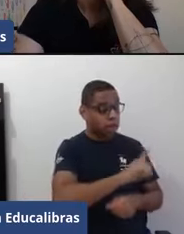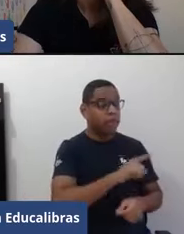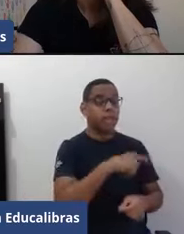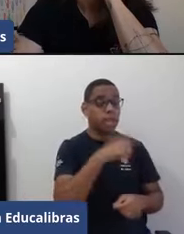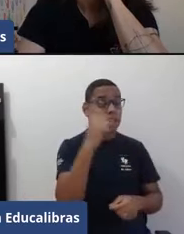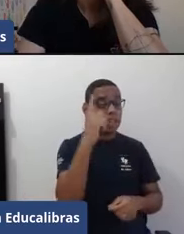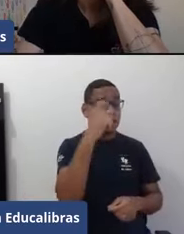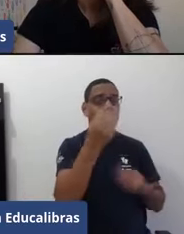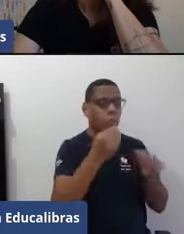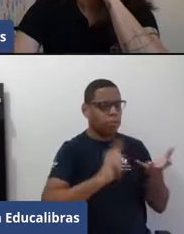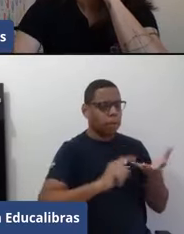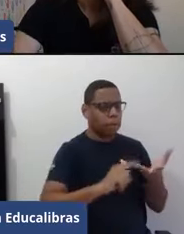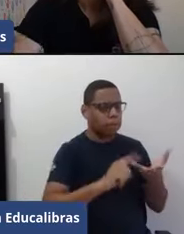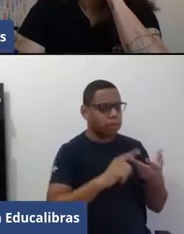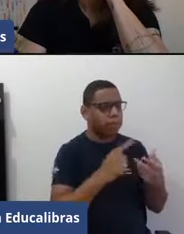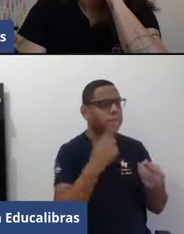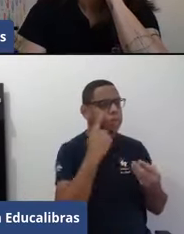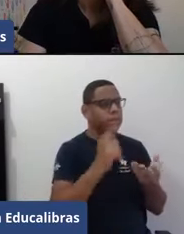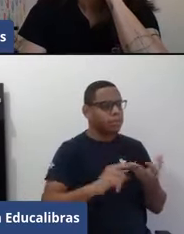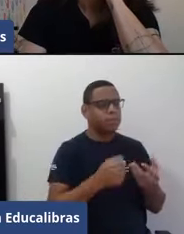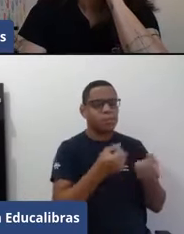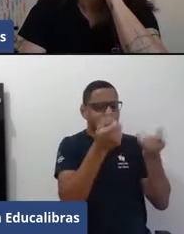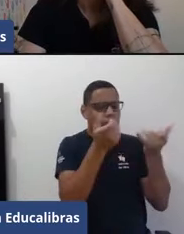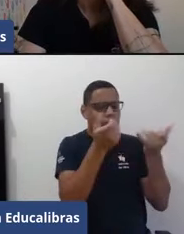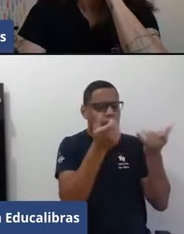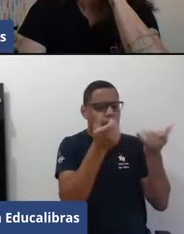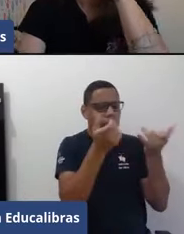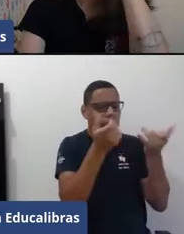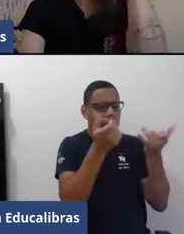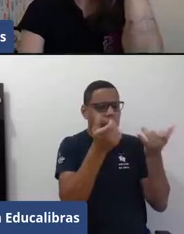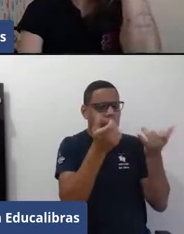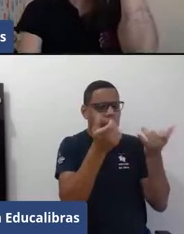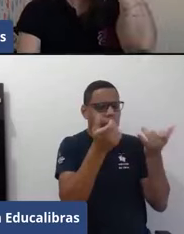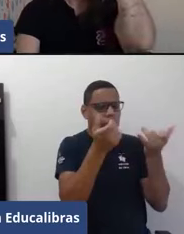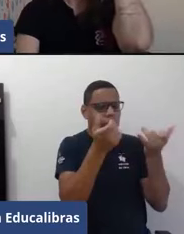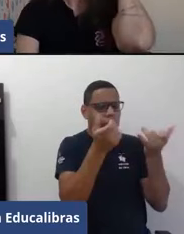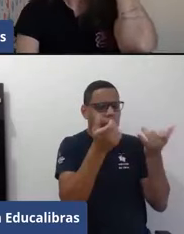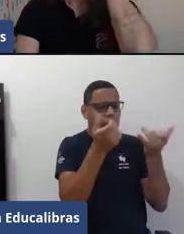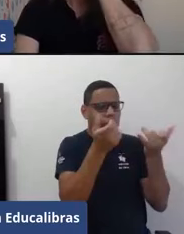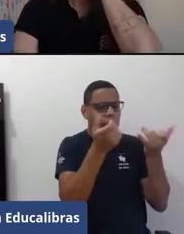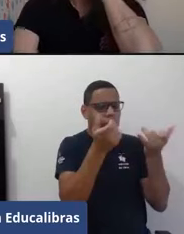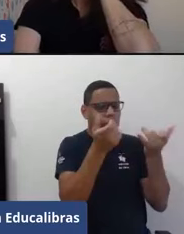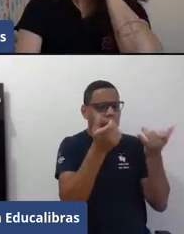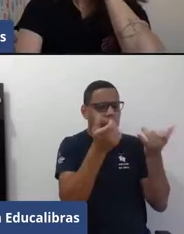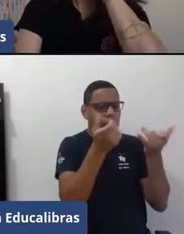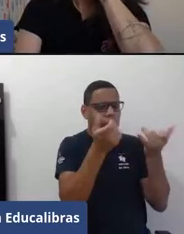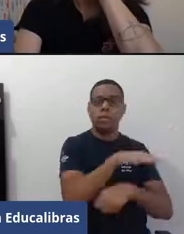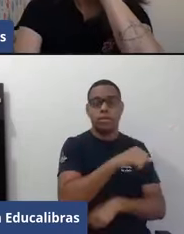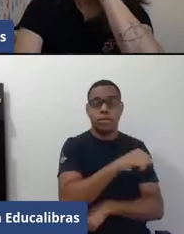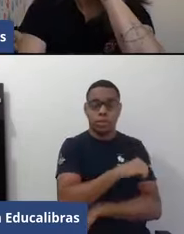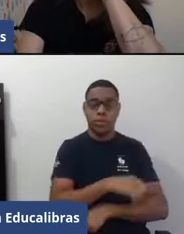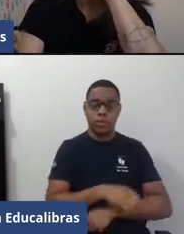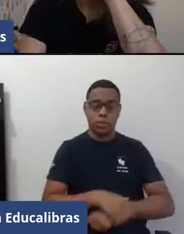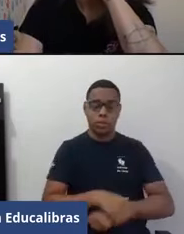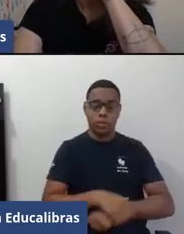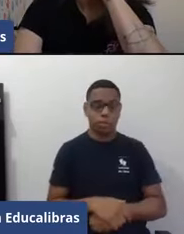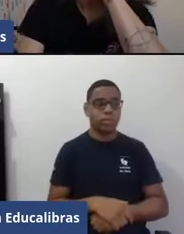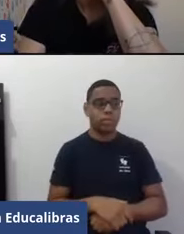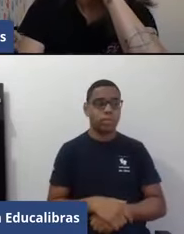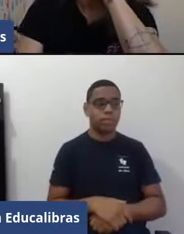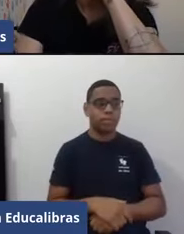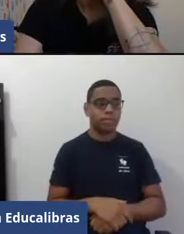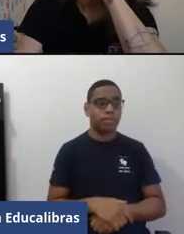essa, ele tem tal deficiência. A linguagem de uma criança, de um jovem, ou de um adolescente, ele